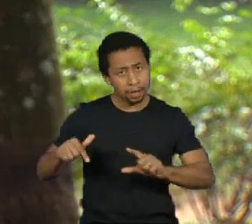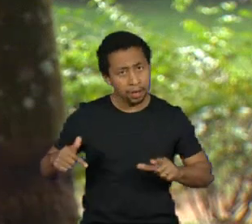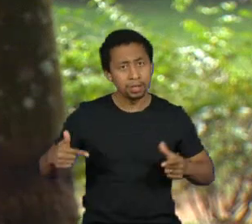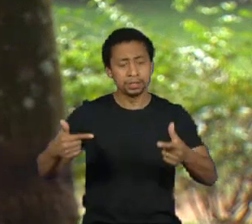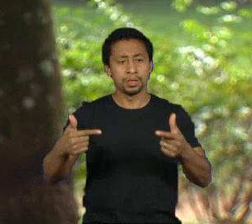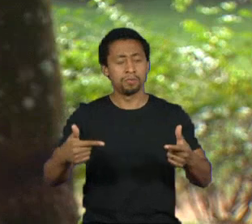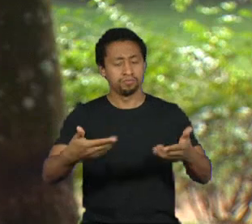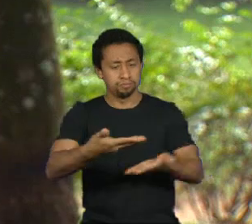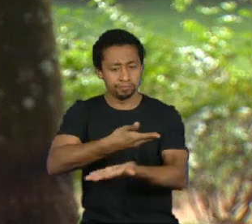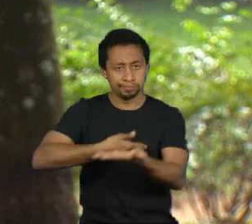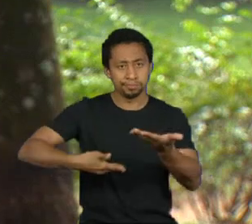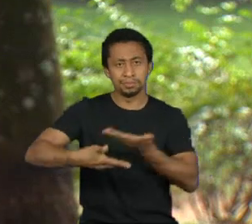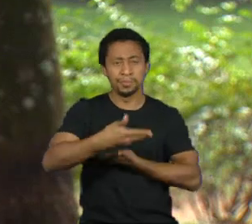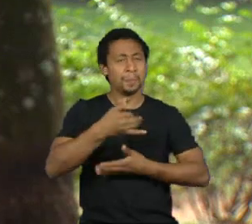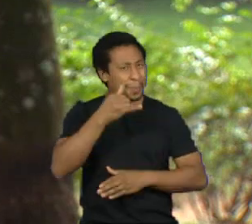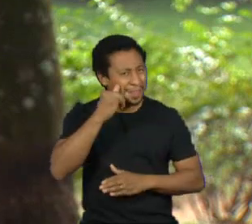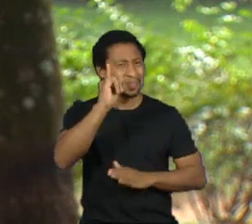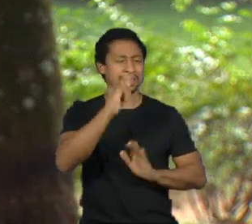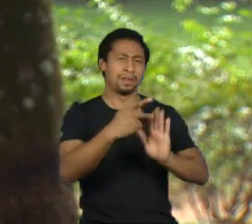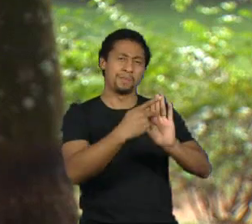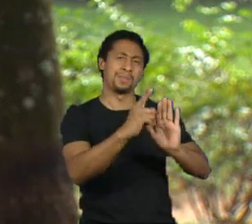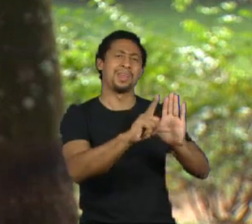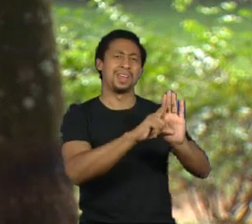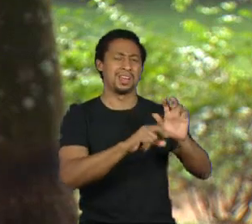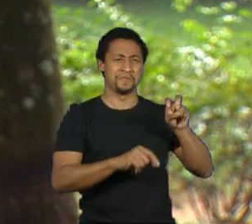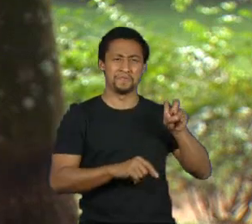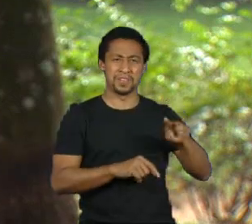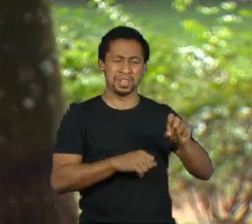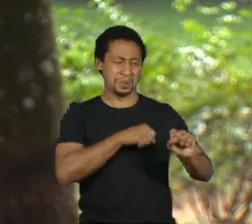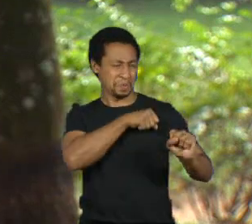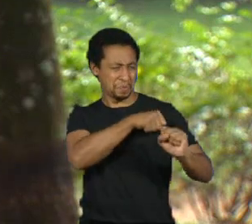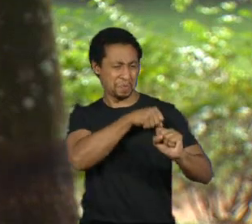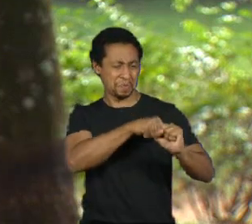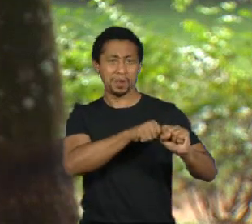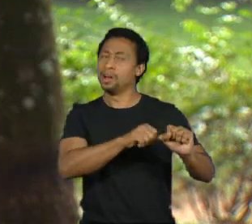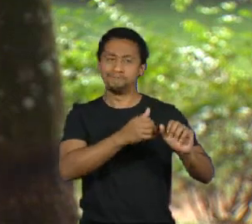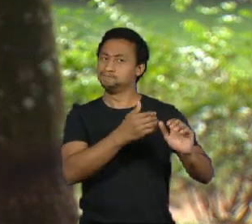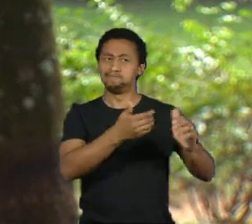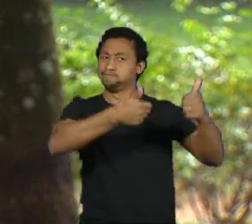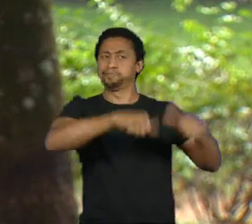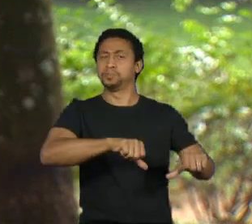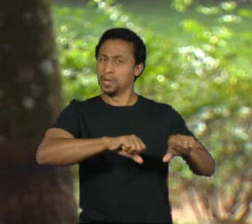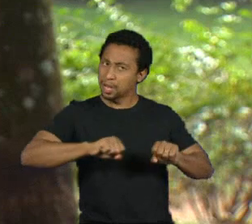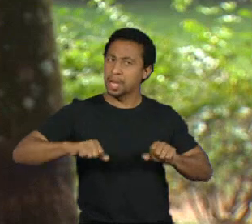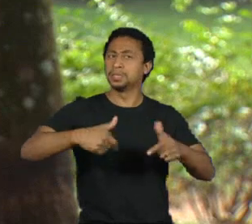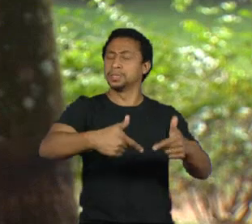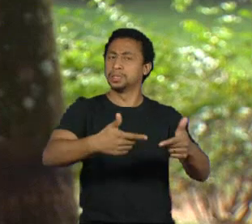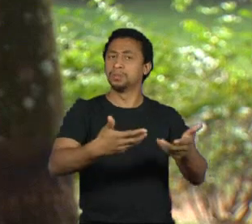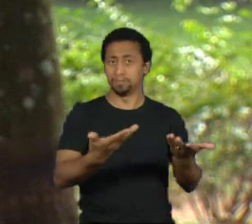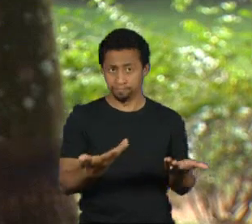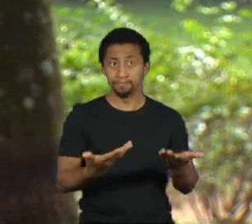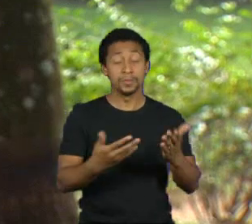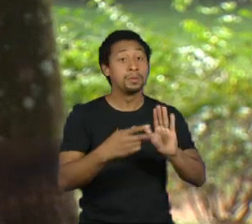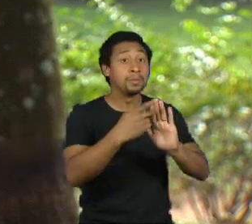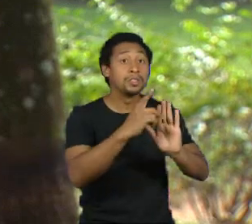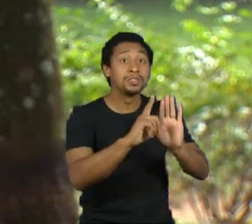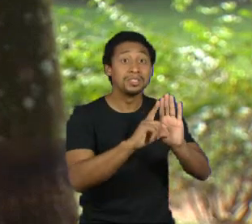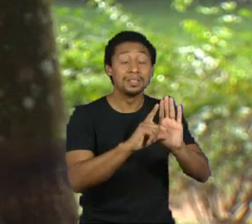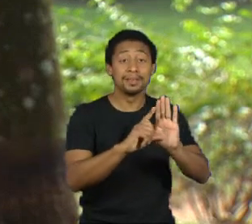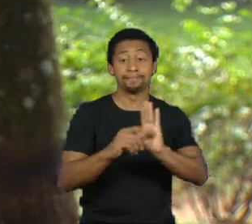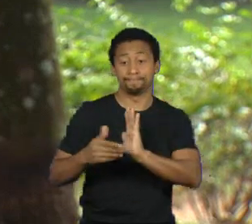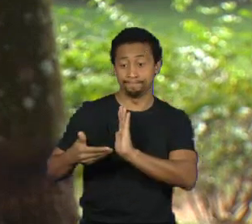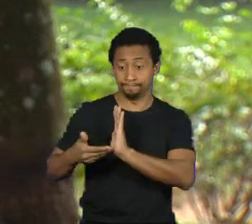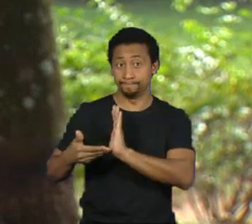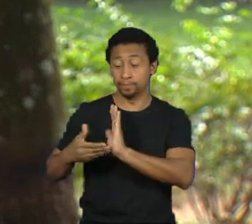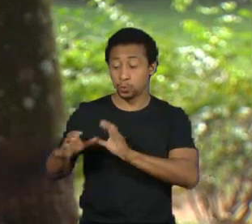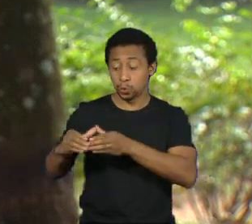para evitar a aprovação do chamado PL do veneno no Senado. O projeto de lei aprovado na Câmara dos